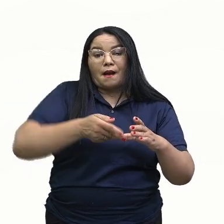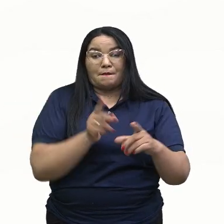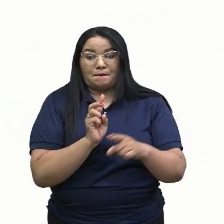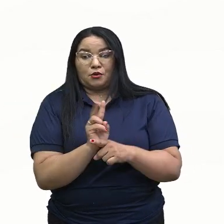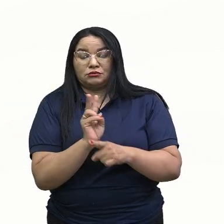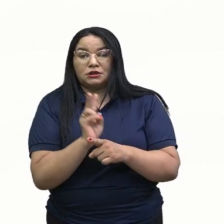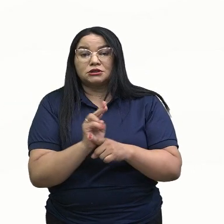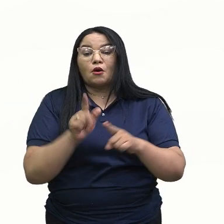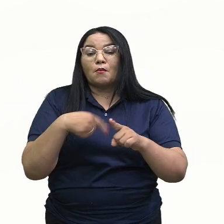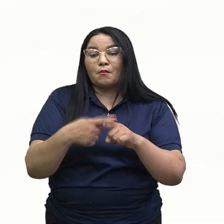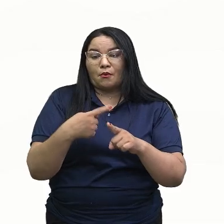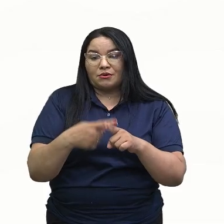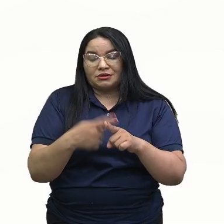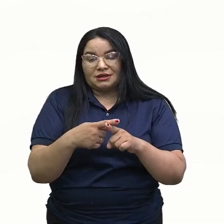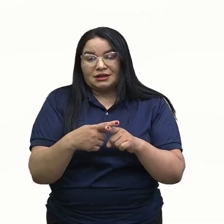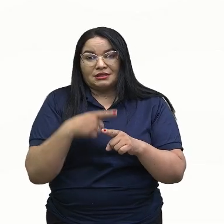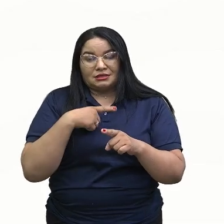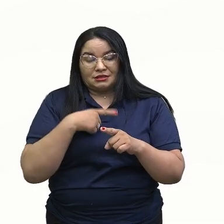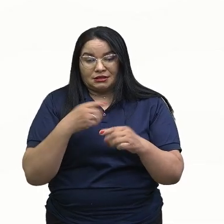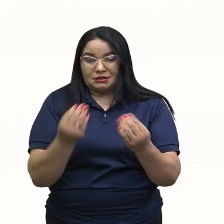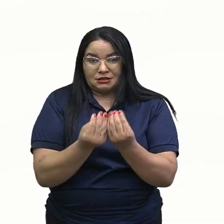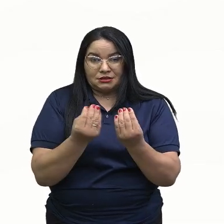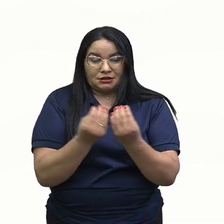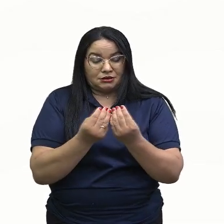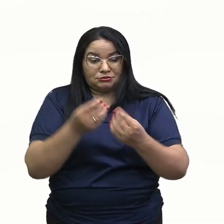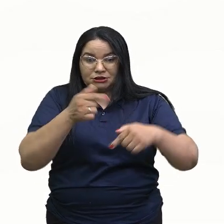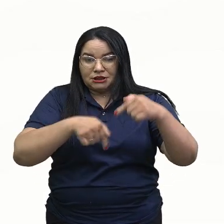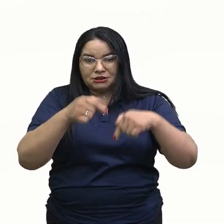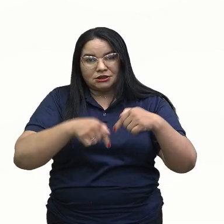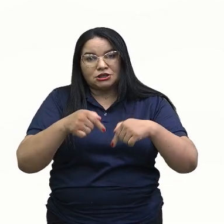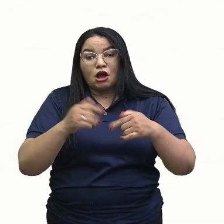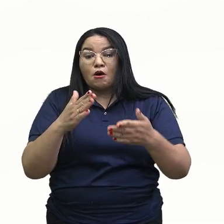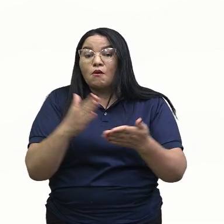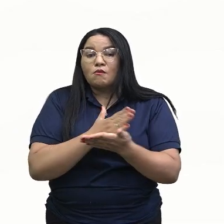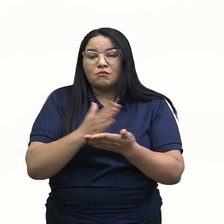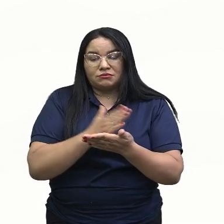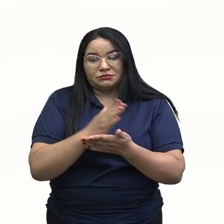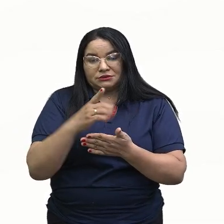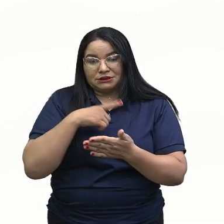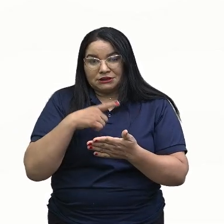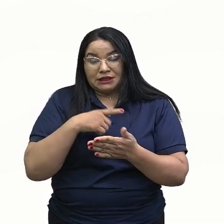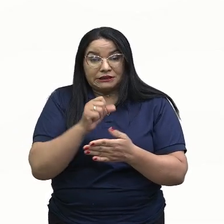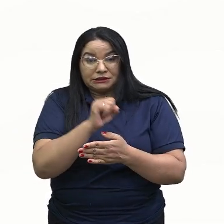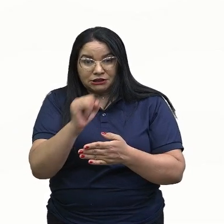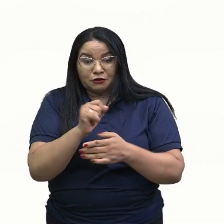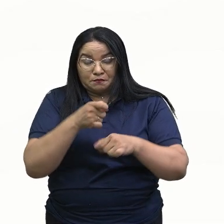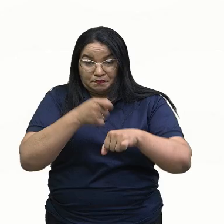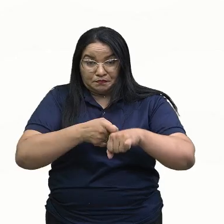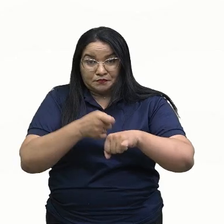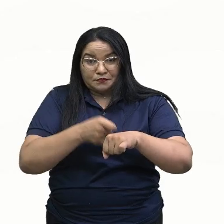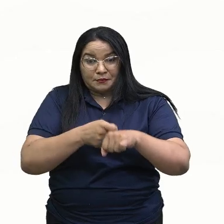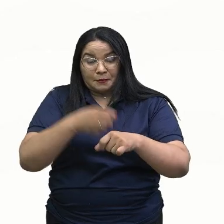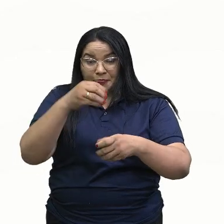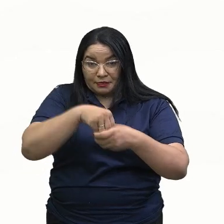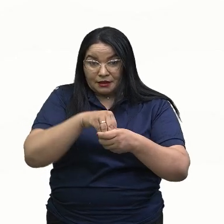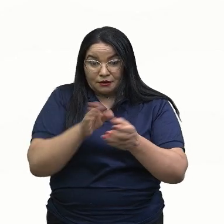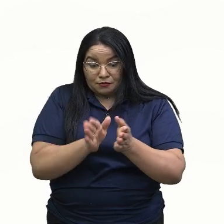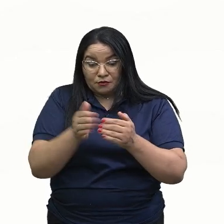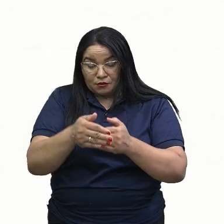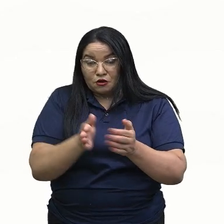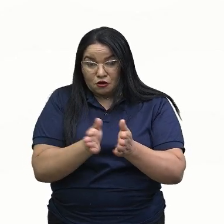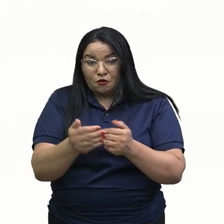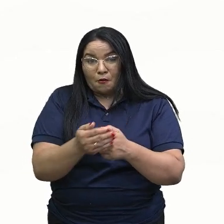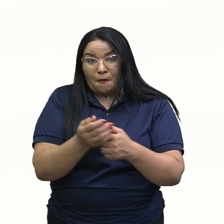produtos químicos, a maioria deles ou vai estar, né, se for sólido, num recipiente de